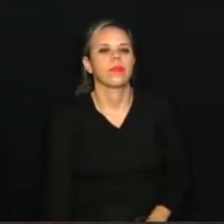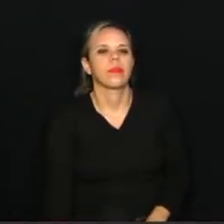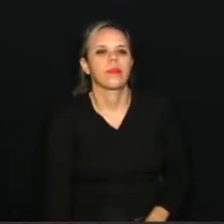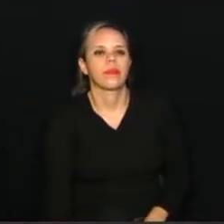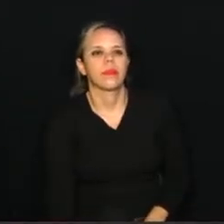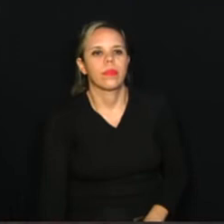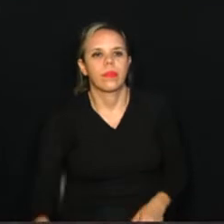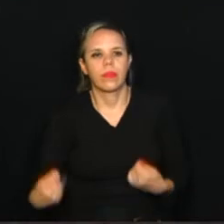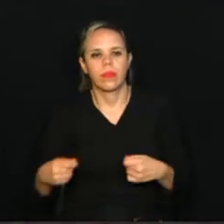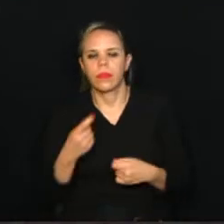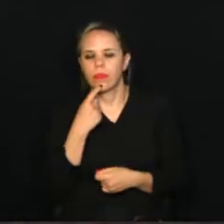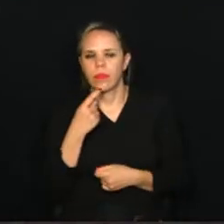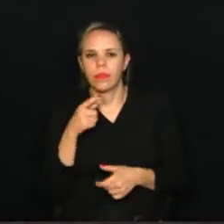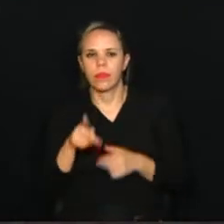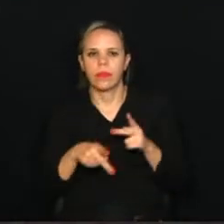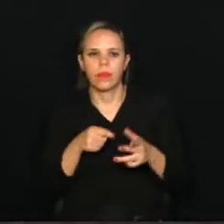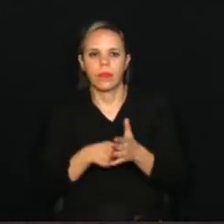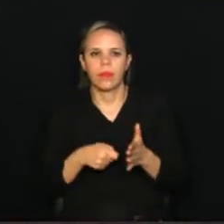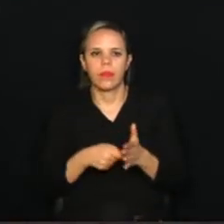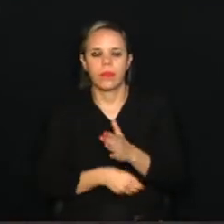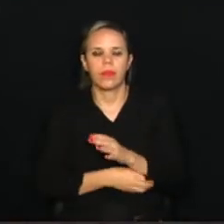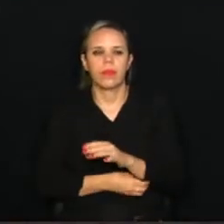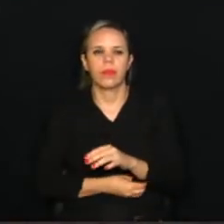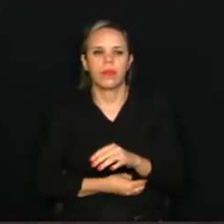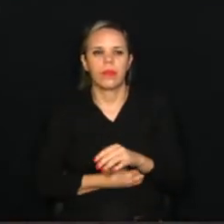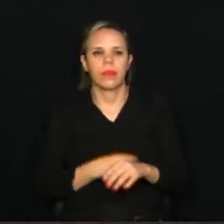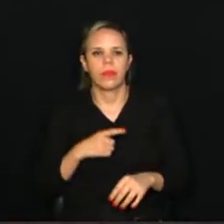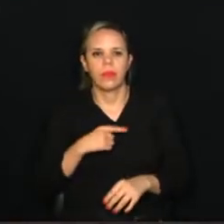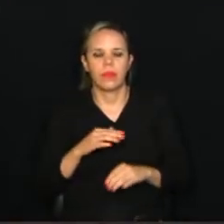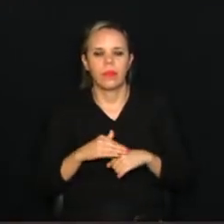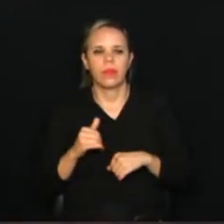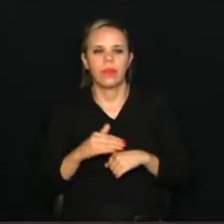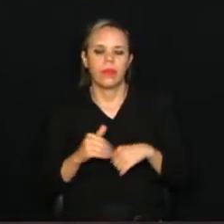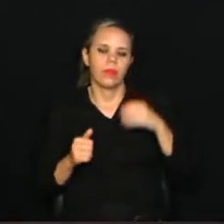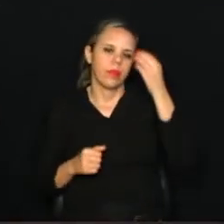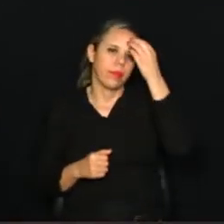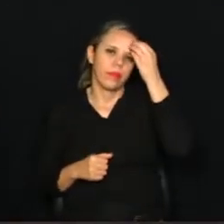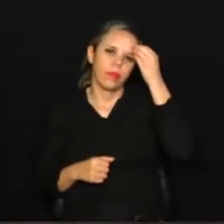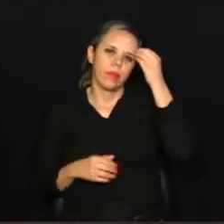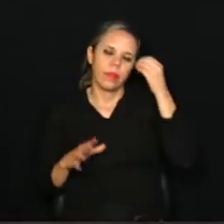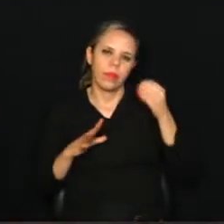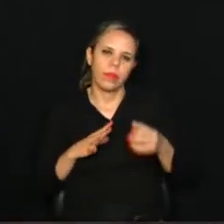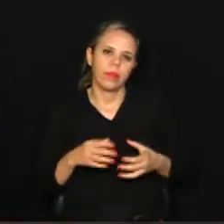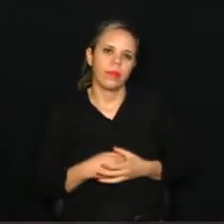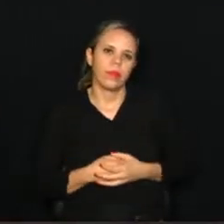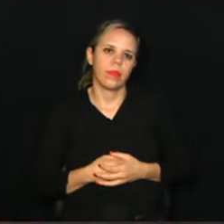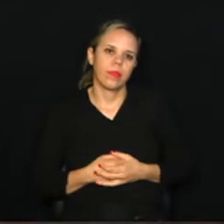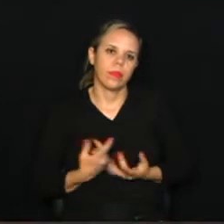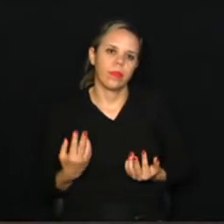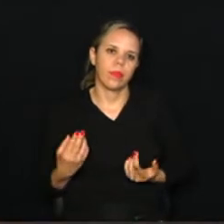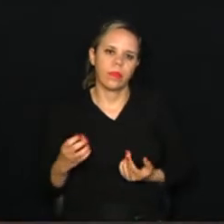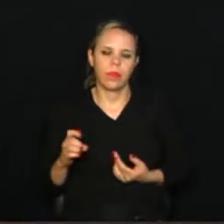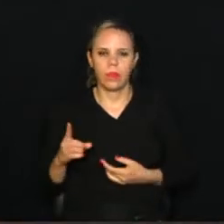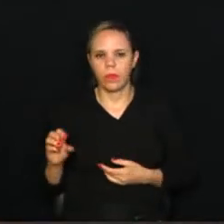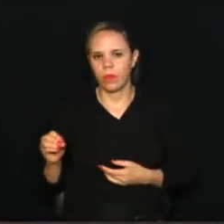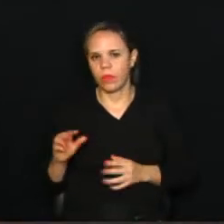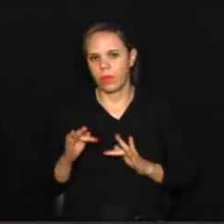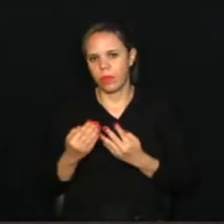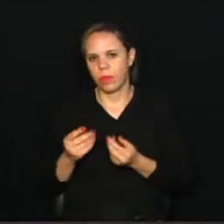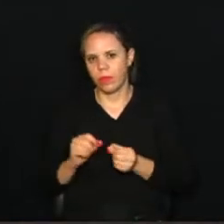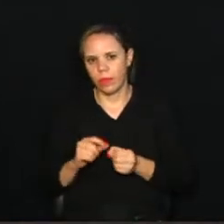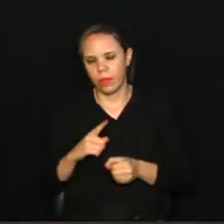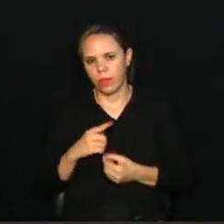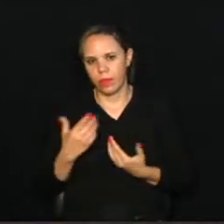Campinas, pessoas dedicadas, pessoas que têm um carinho, né, pela nossa cidade, como o Eduardo Coelho e a sua família